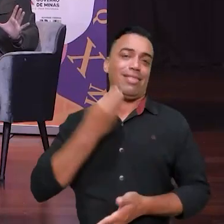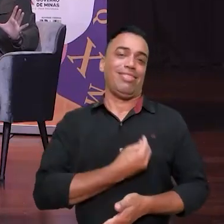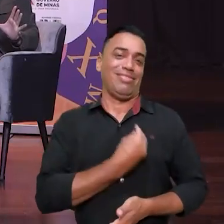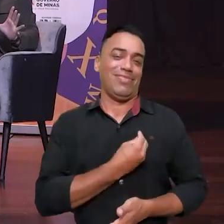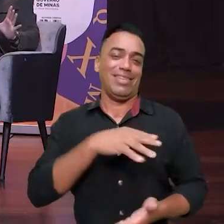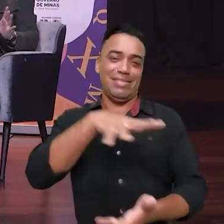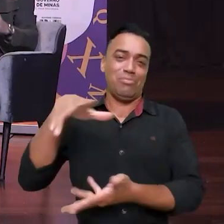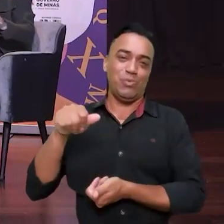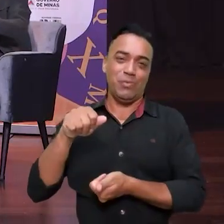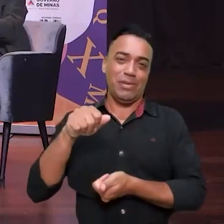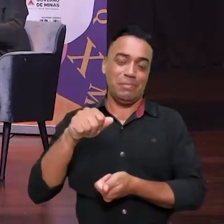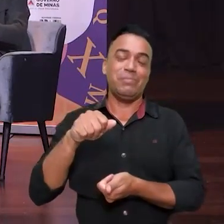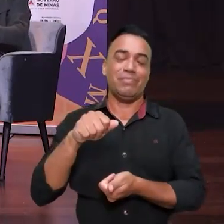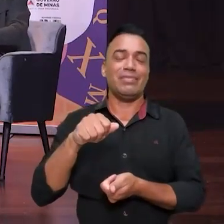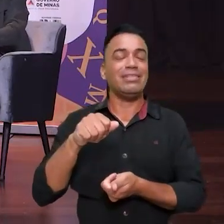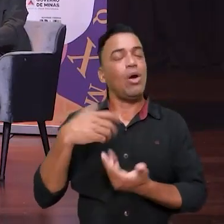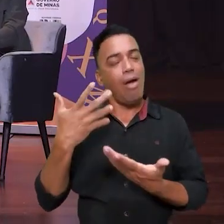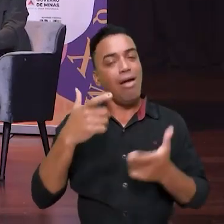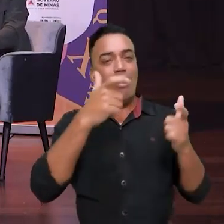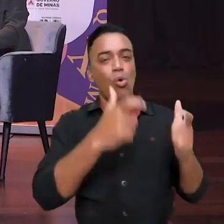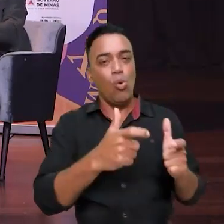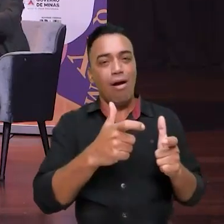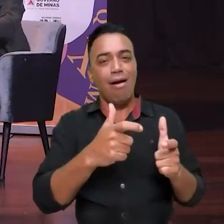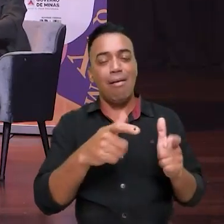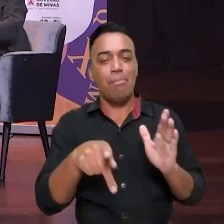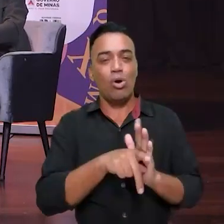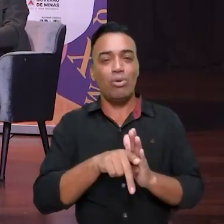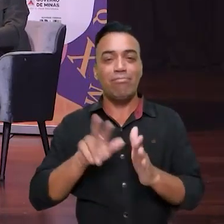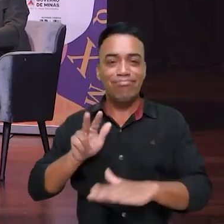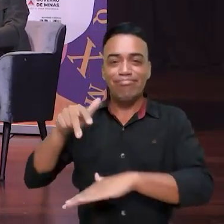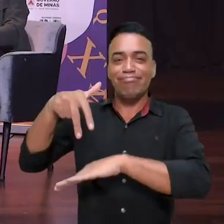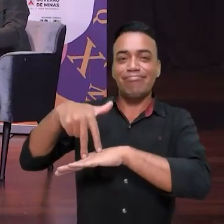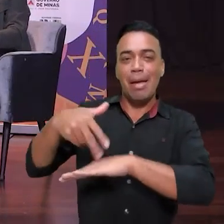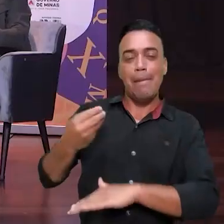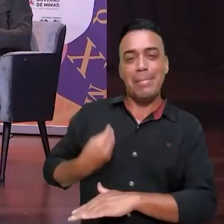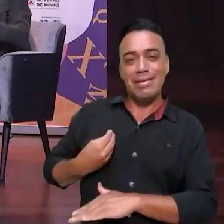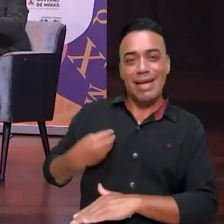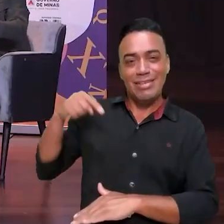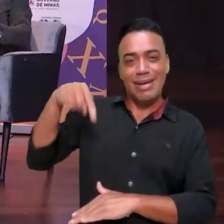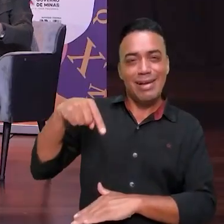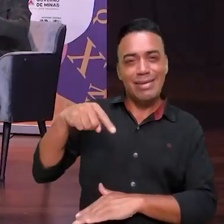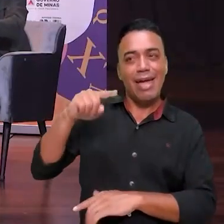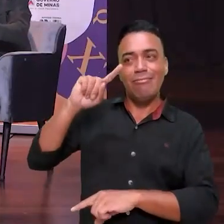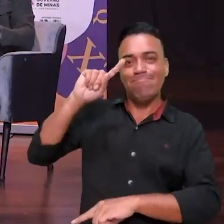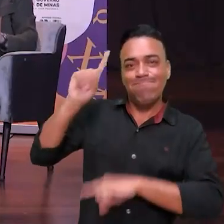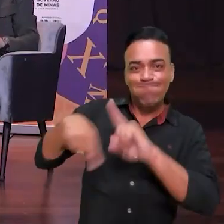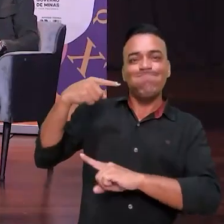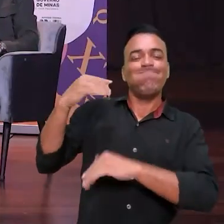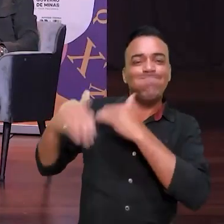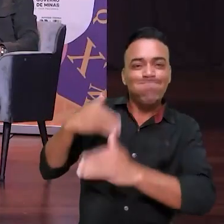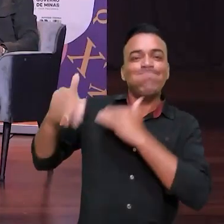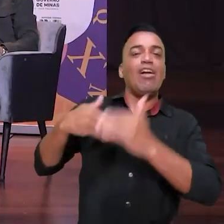superar a realidade. E aí um pouco nesse lugar que vem, né? Estar aqui é muito o desdobramento desse